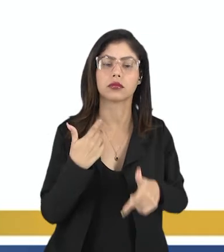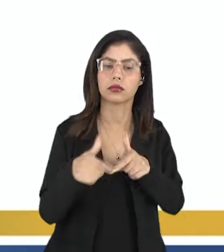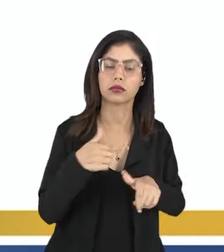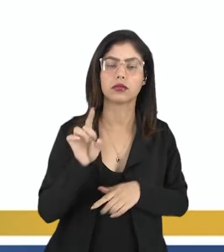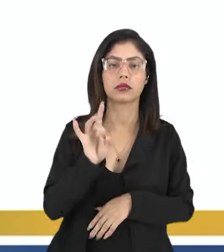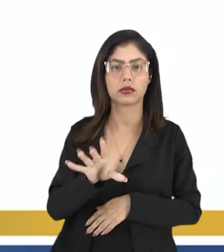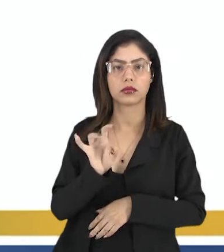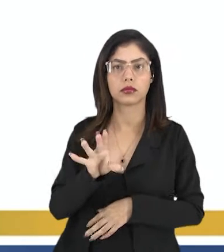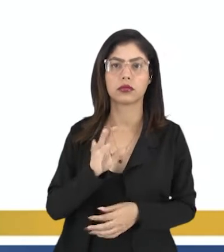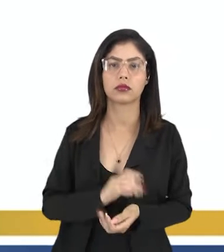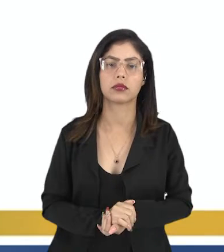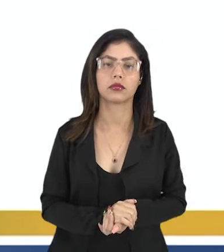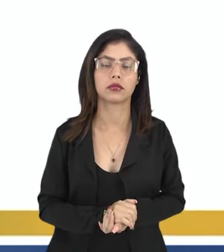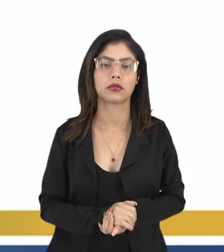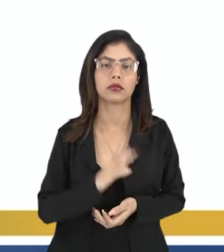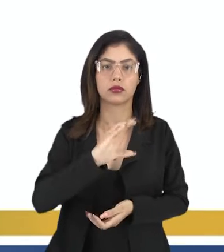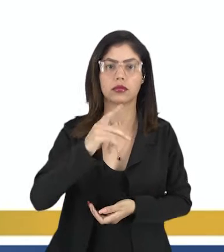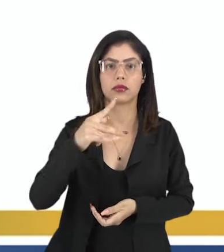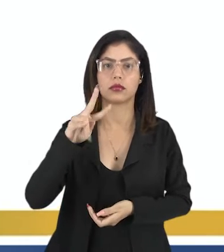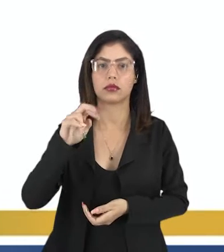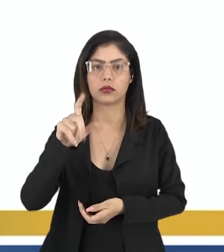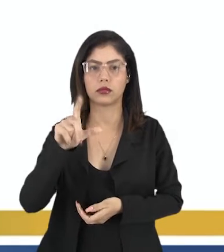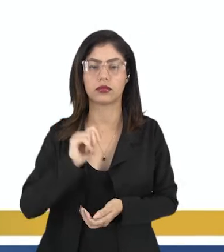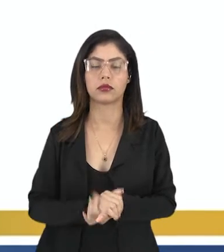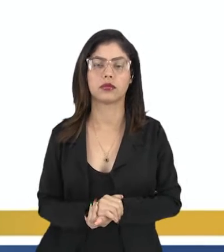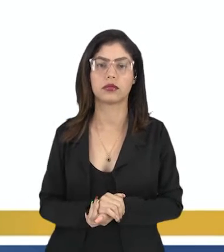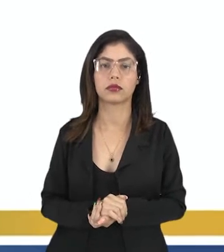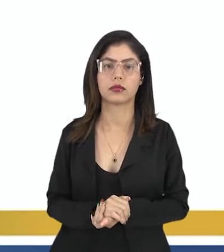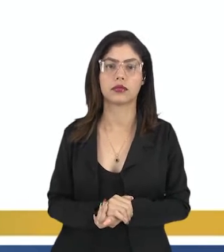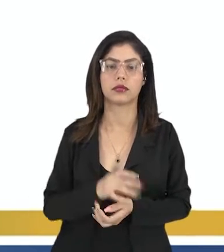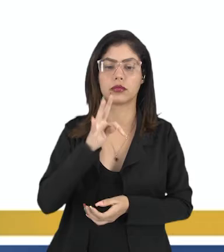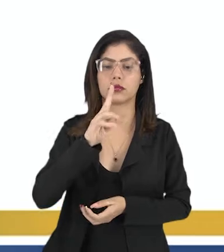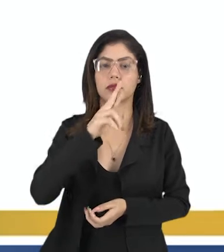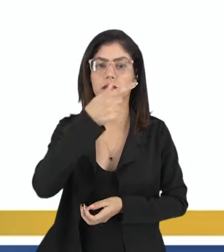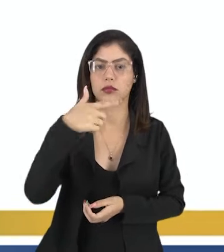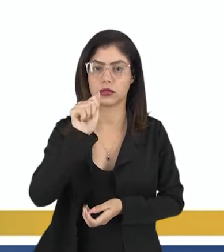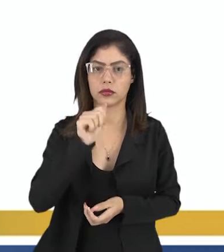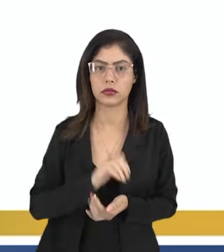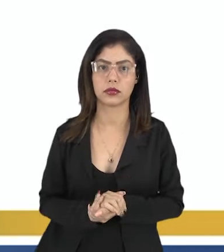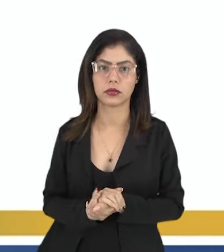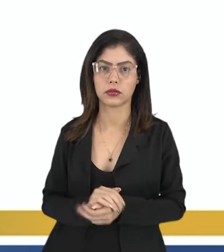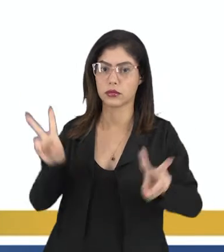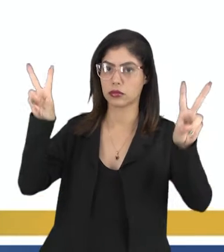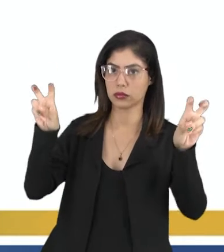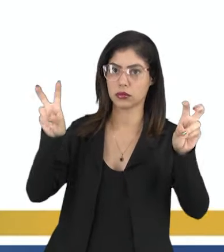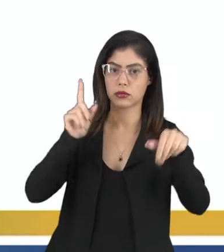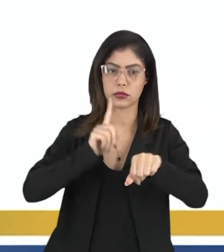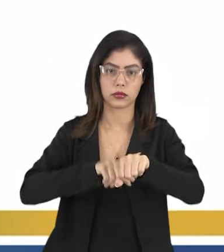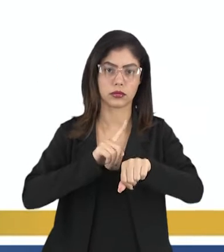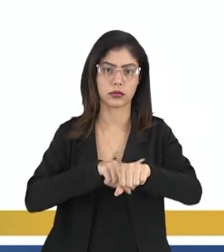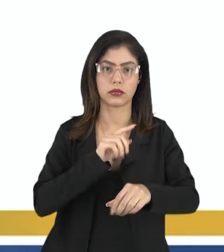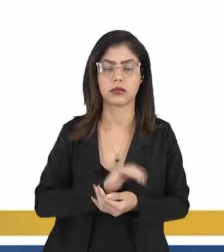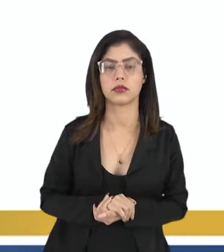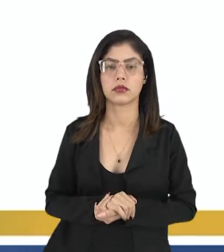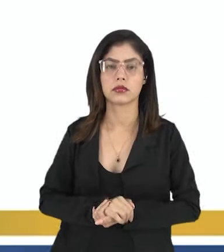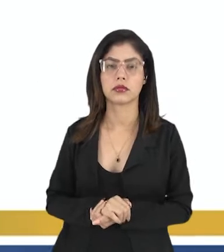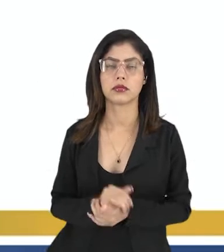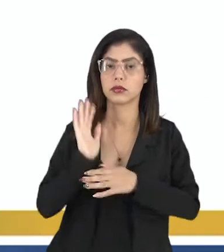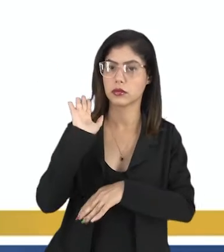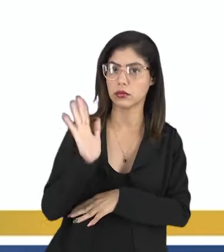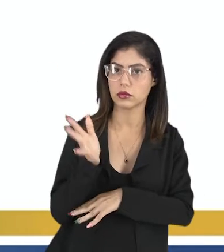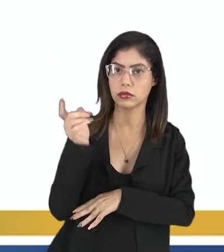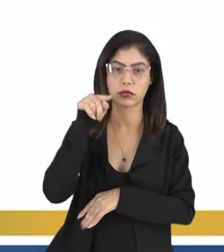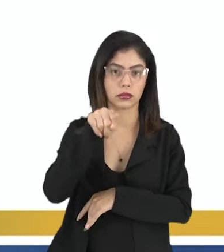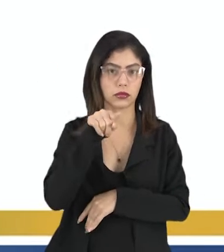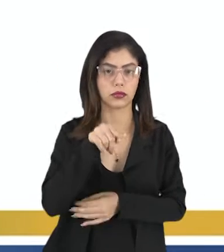trabalhava somente o capital aplicado à taxa e ao tempo, certo?